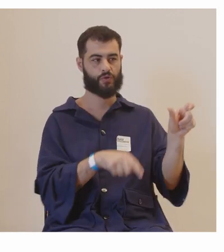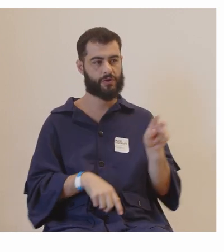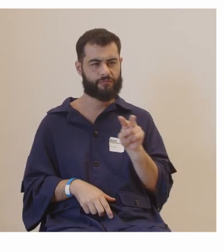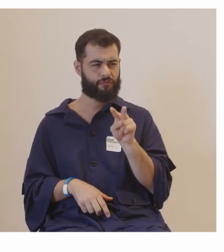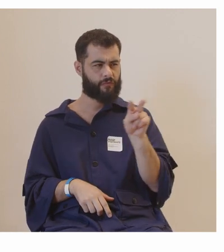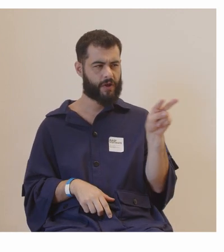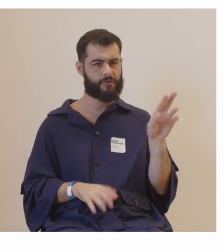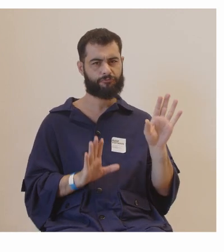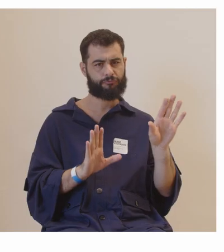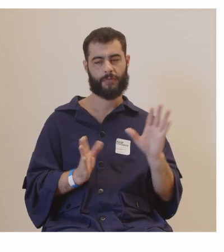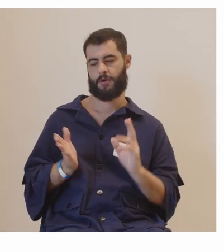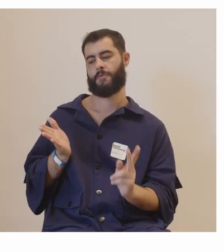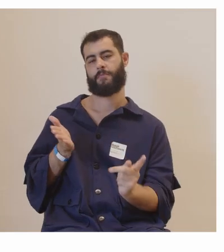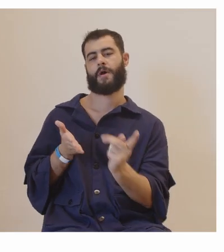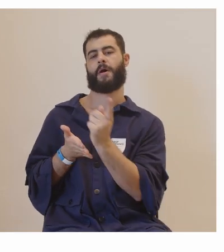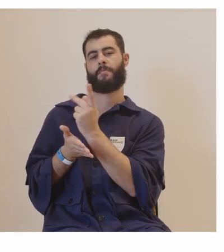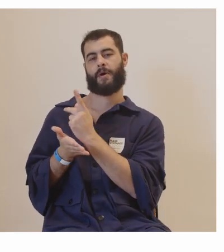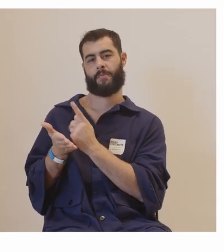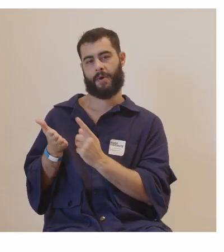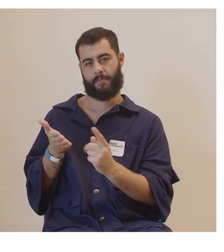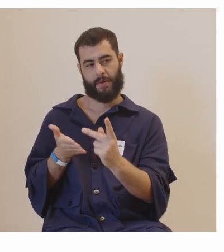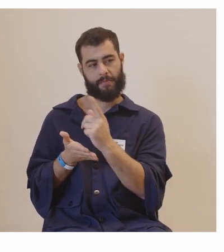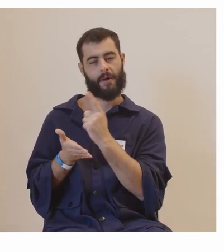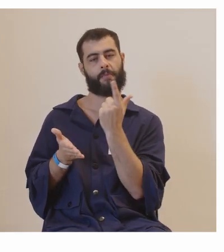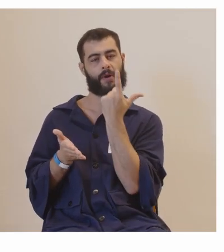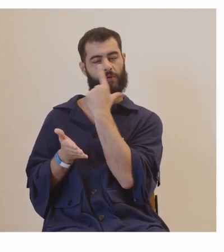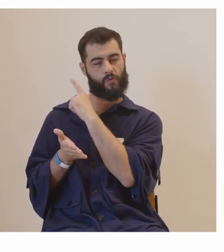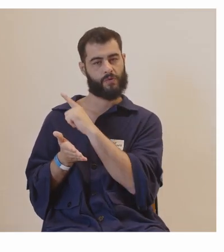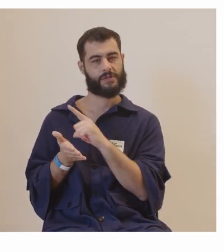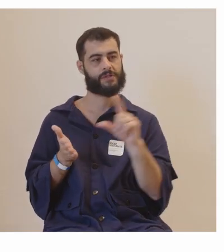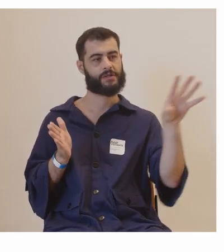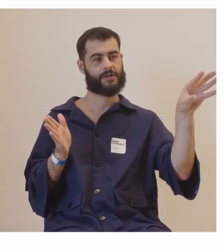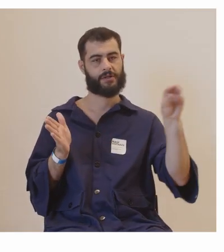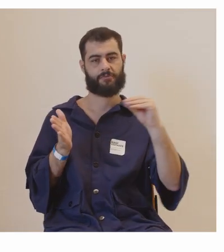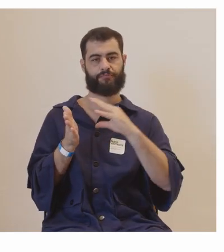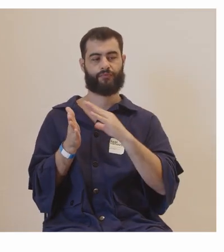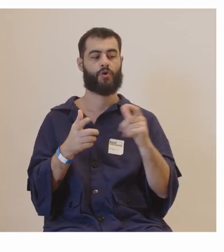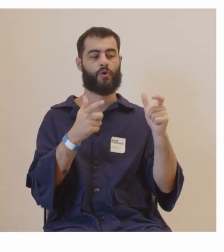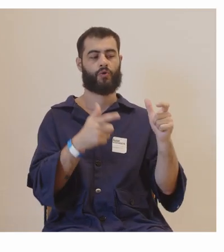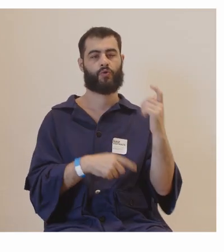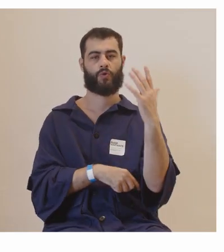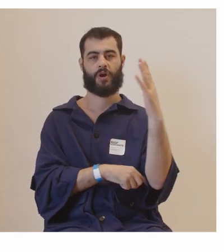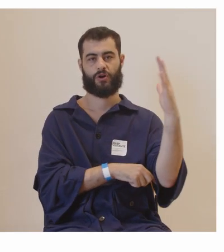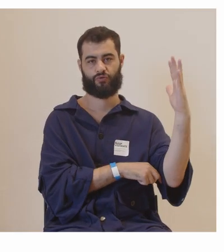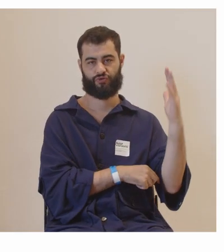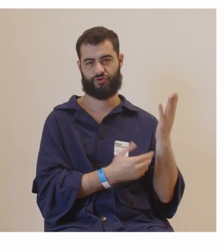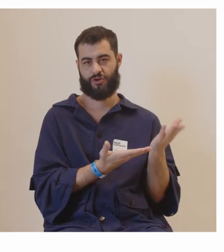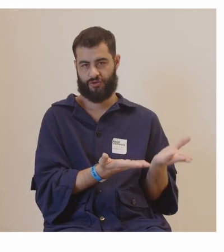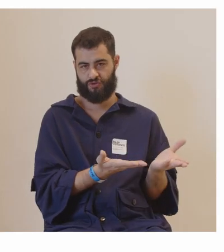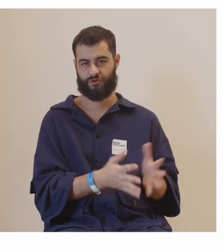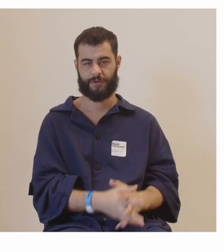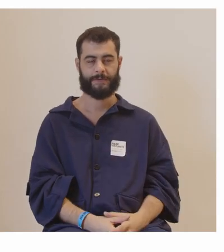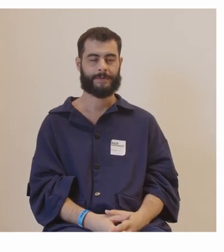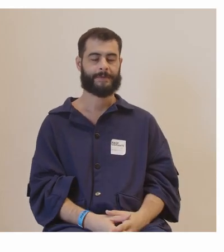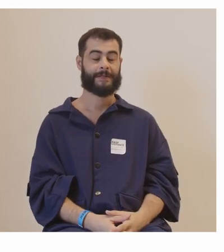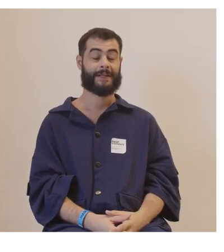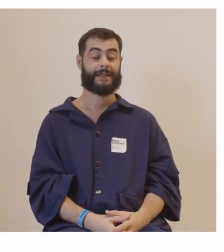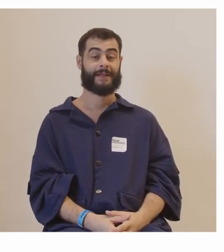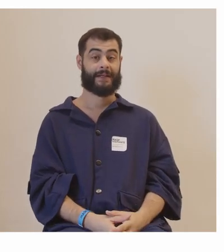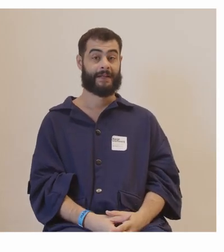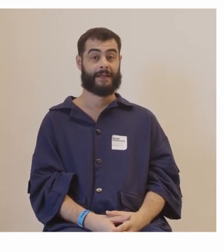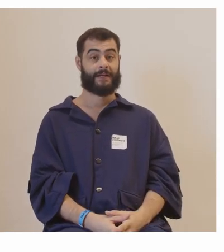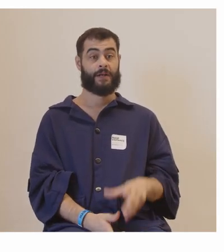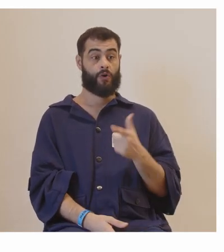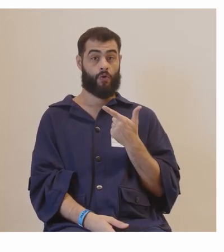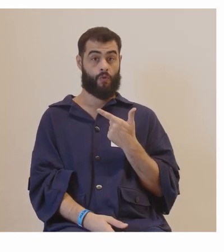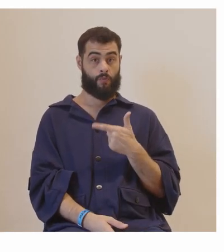essas posições, esses gestos, né, e colocar essas figuras no jardim, né, na paisagem. Uma das coisas que a gente